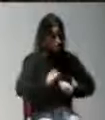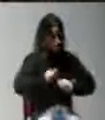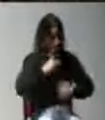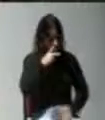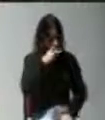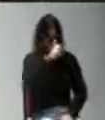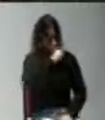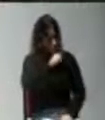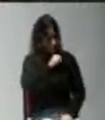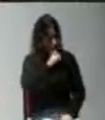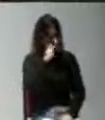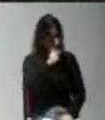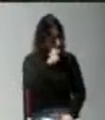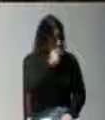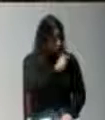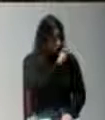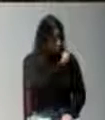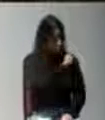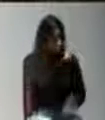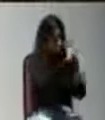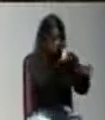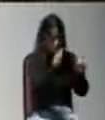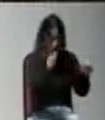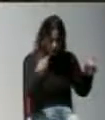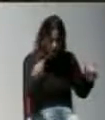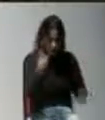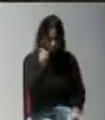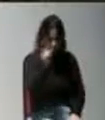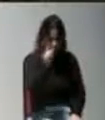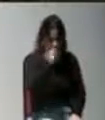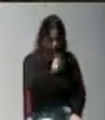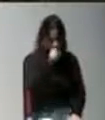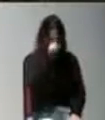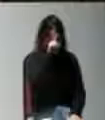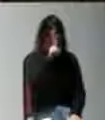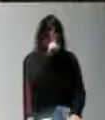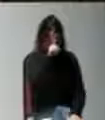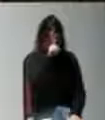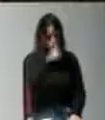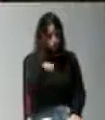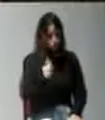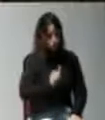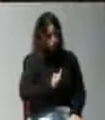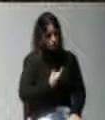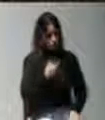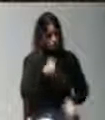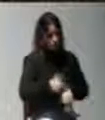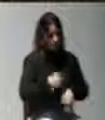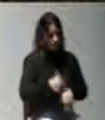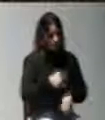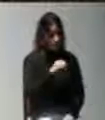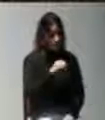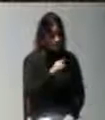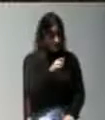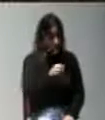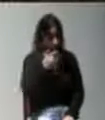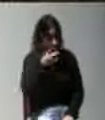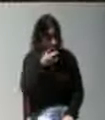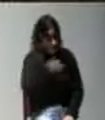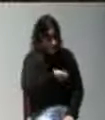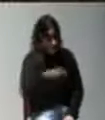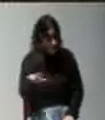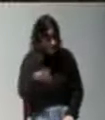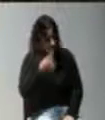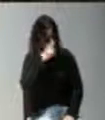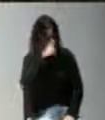nomear o que ele chamou de nosso tempo. E a série falou muito dele.